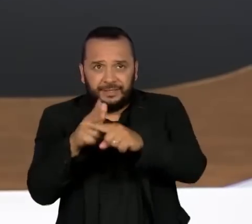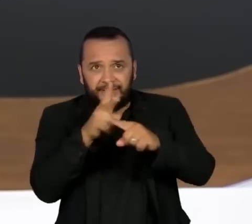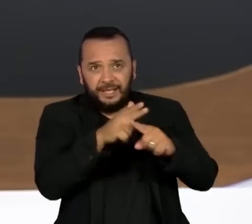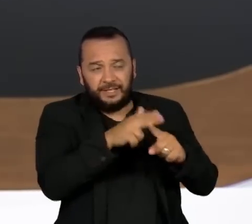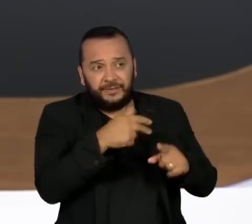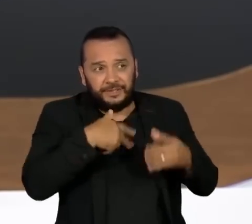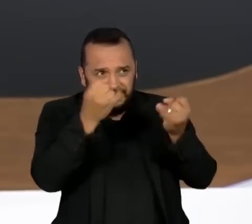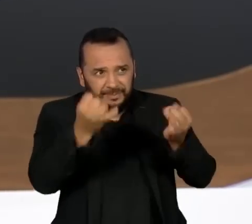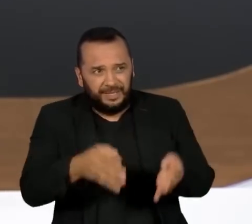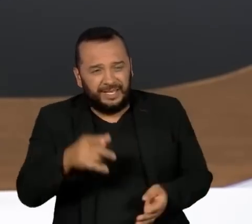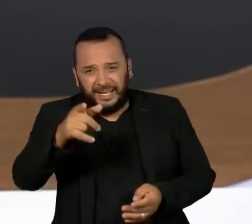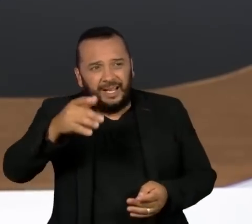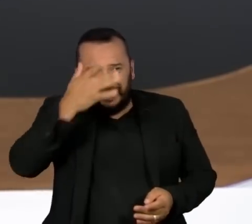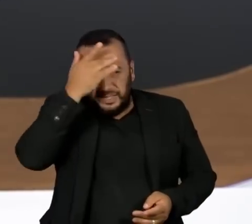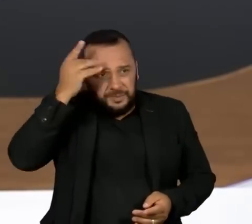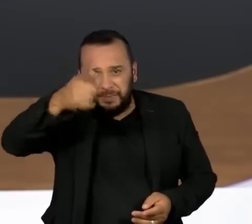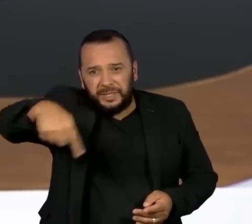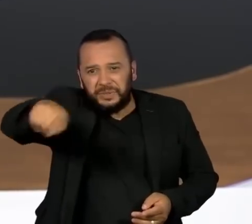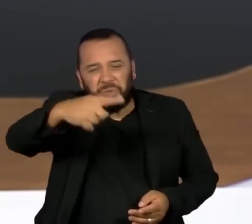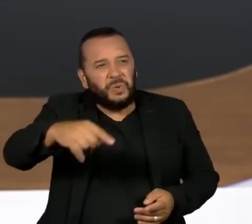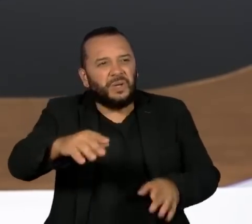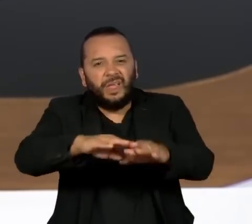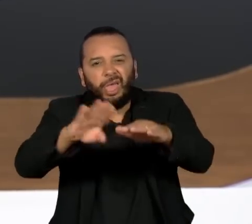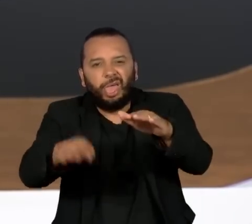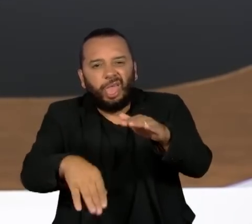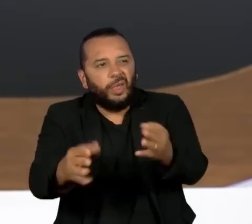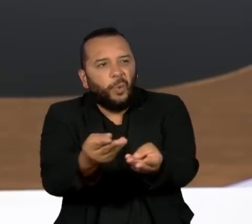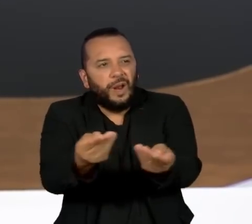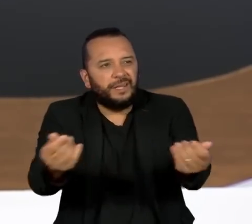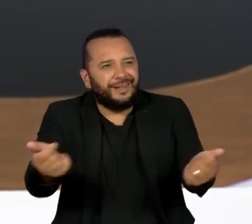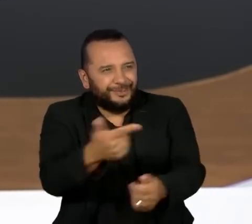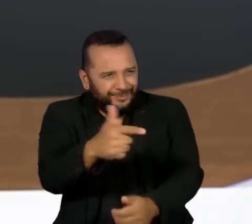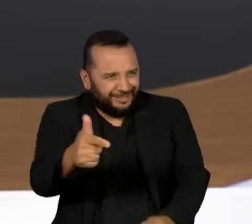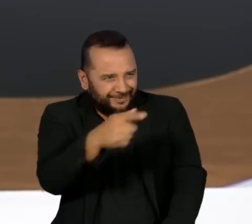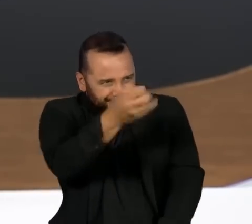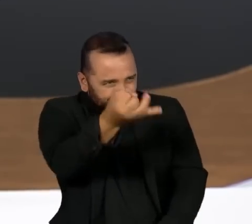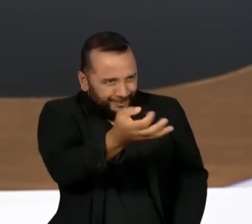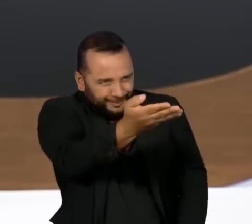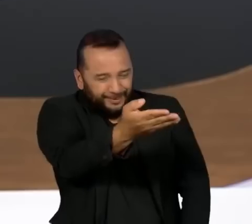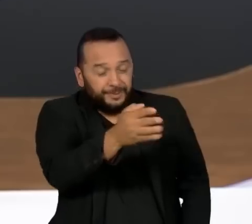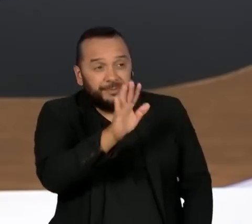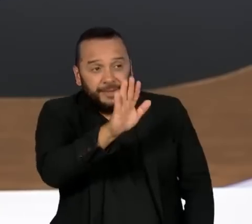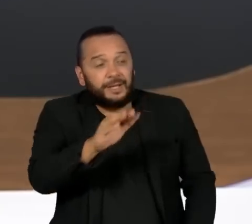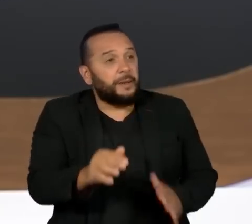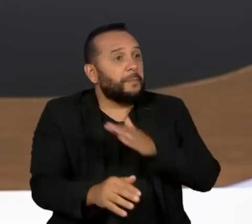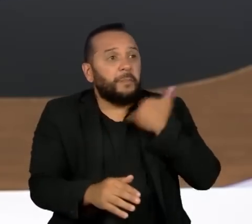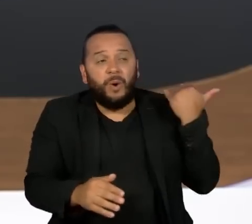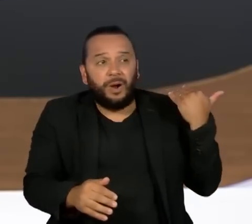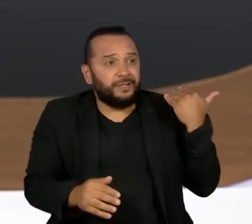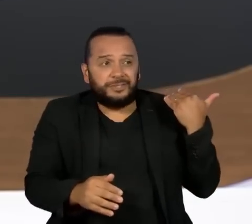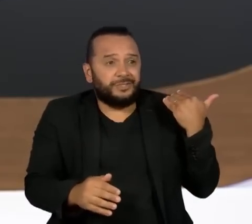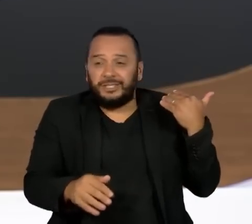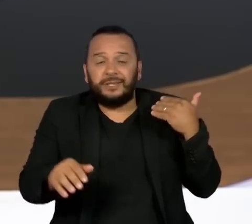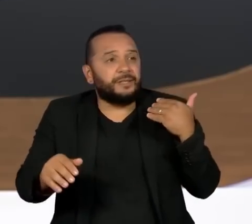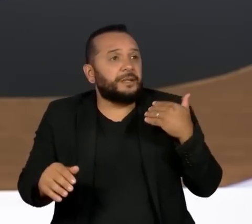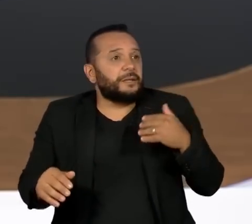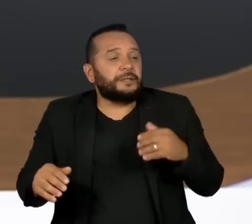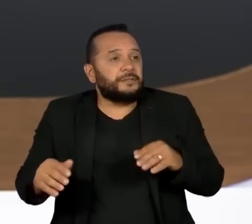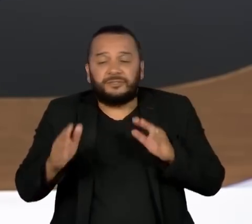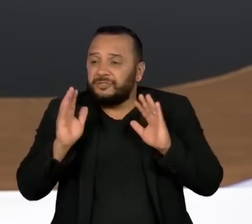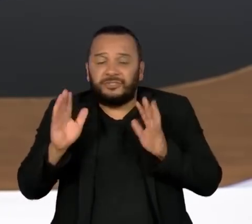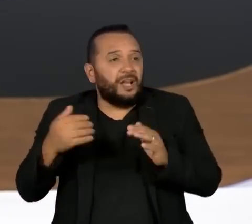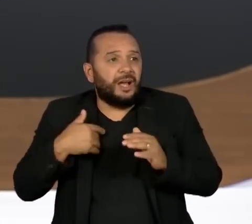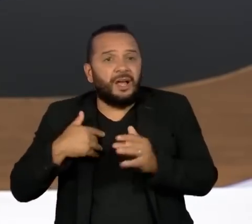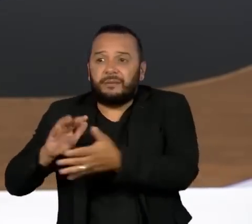dessas pessoas medíocres, sem qualidades, e a morte, ela não faz esse julgamento moral. Os bons e